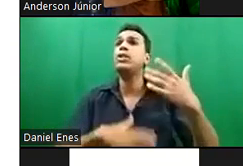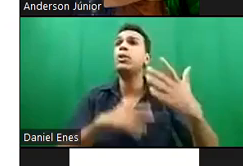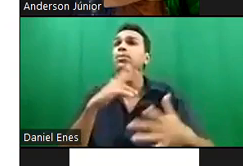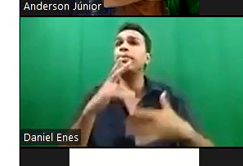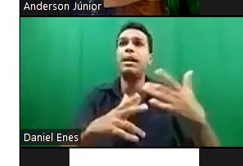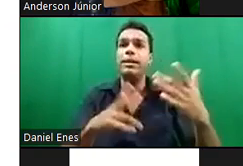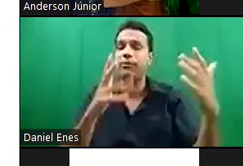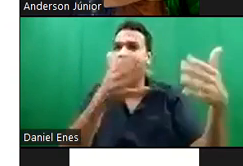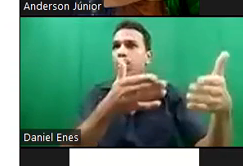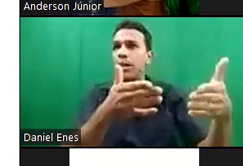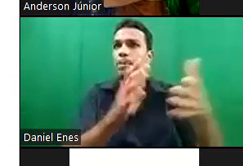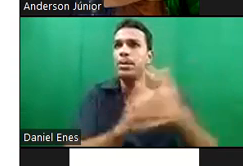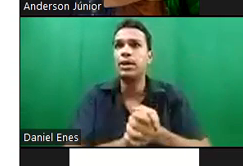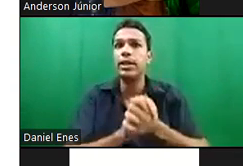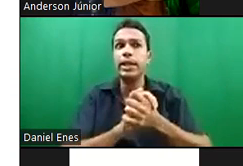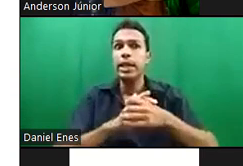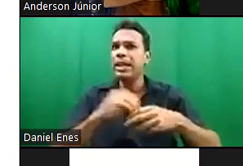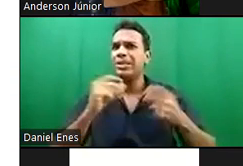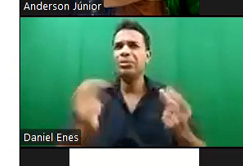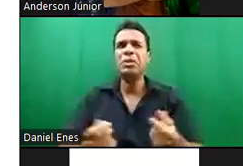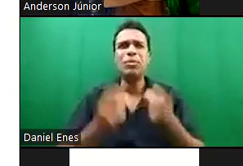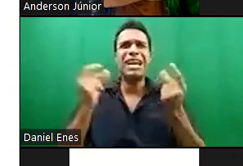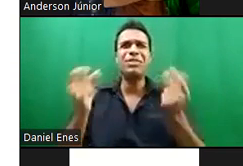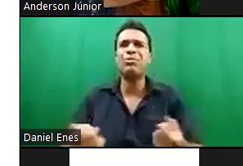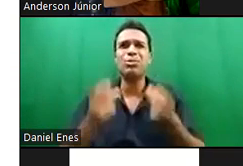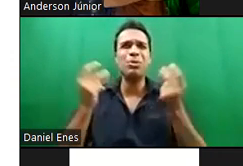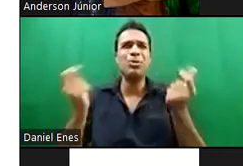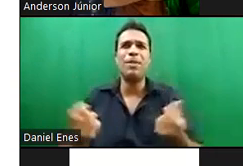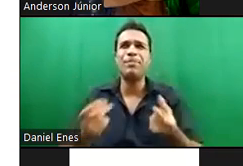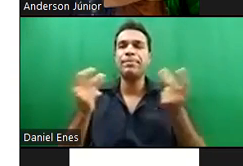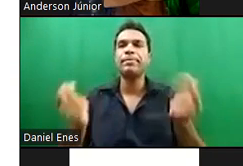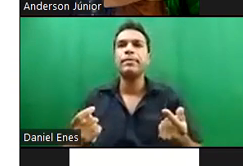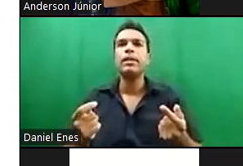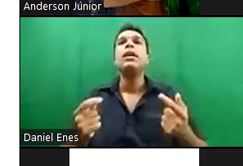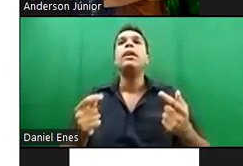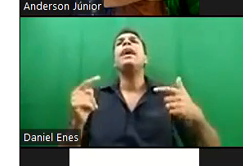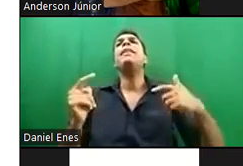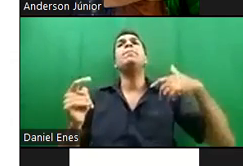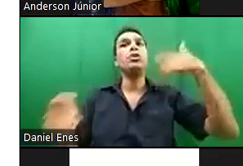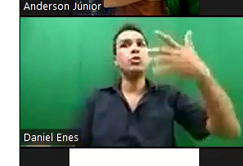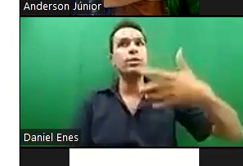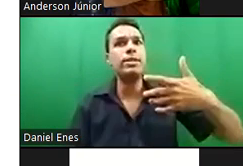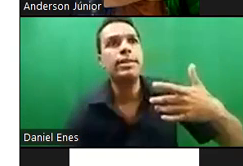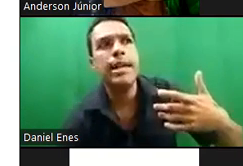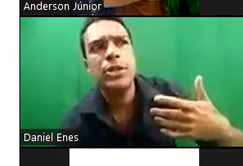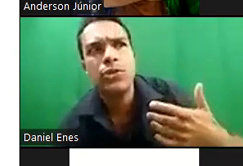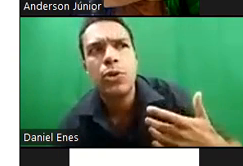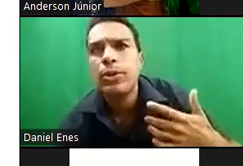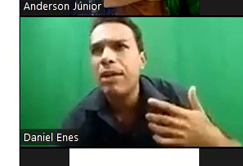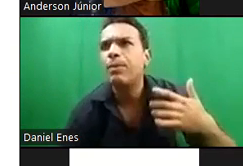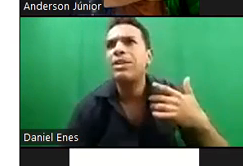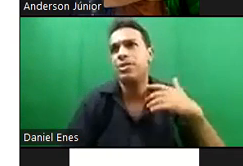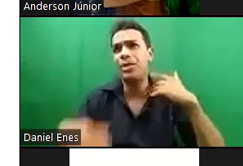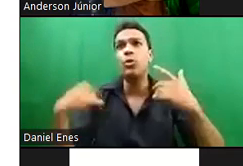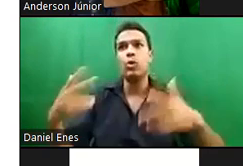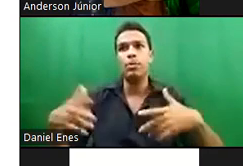então eu tinha contato na frente do Rangel Pestana, então tenho contato com surdo, ó. E aí, depois, com 17 anos, quando eu estava